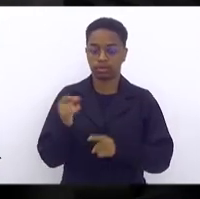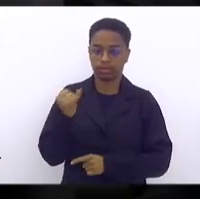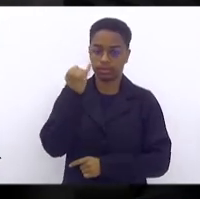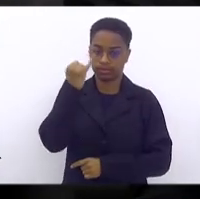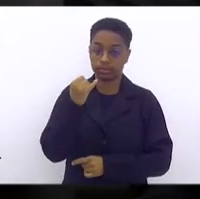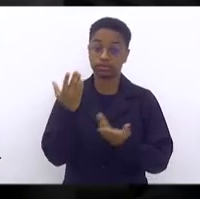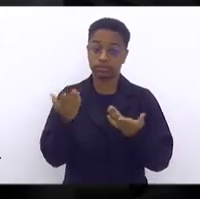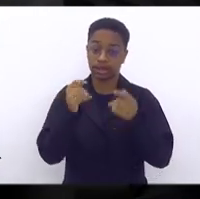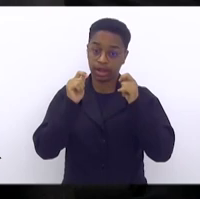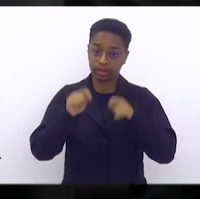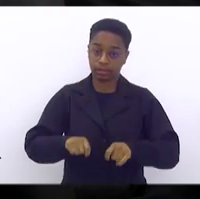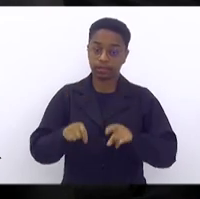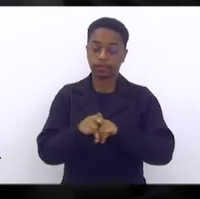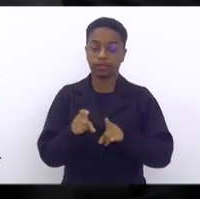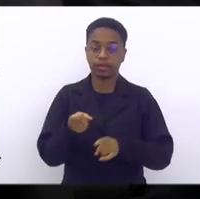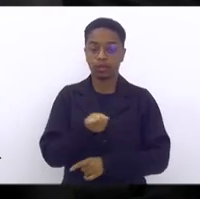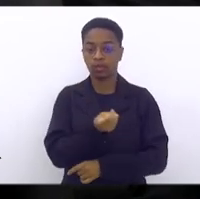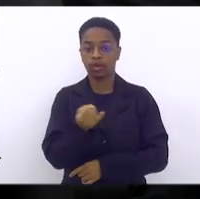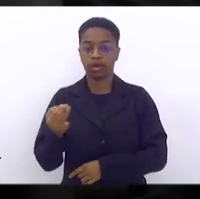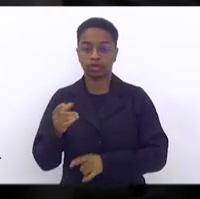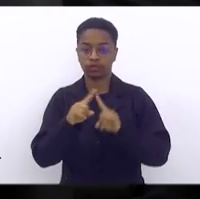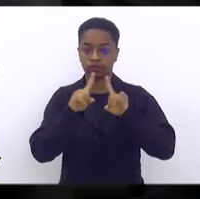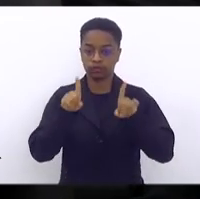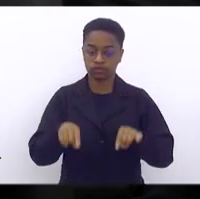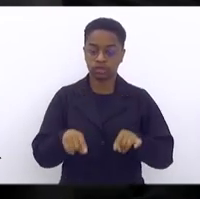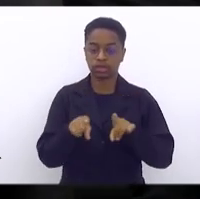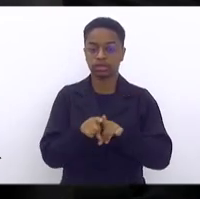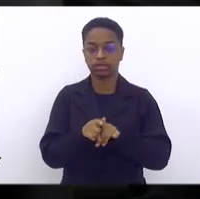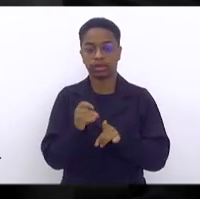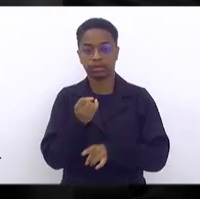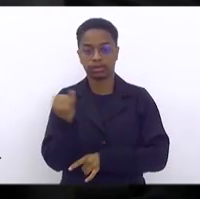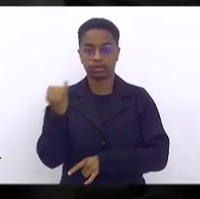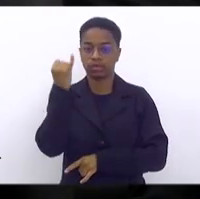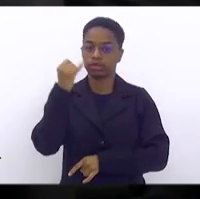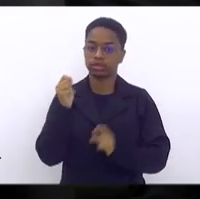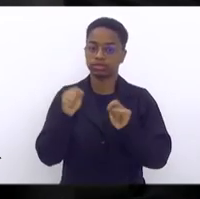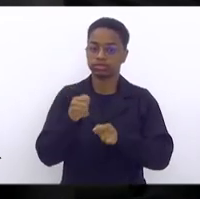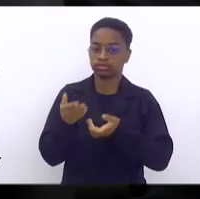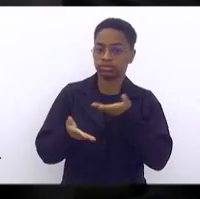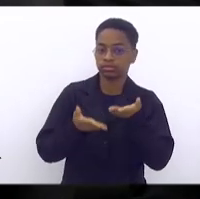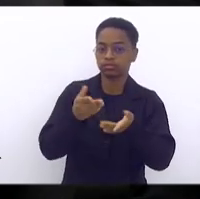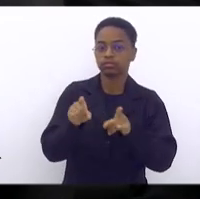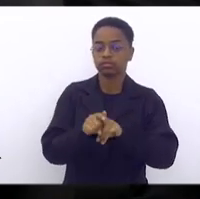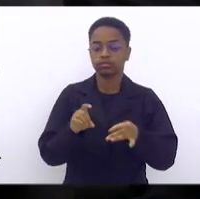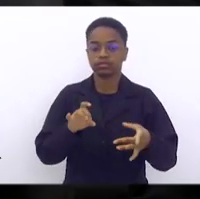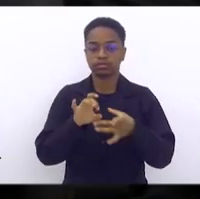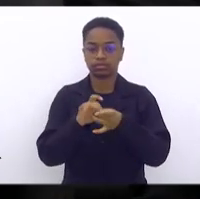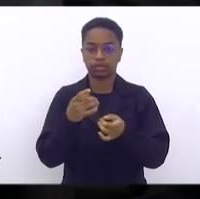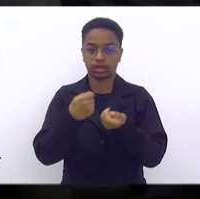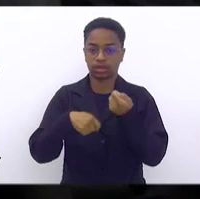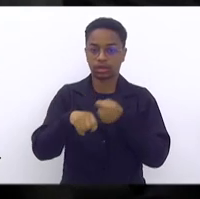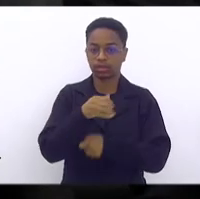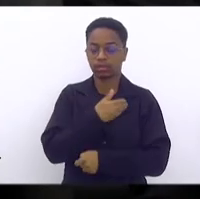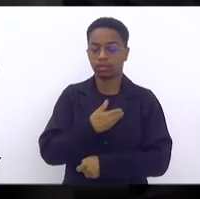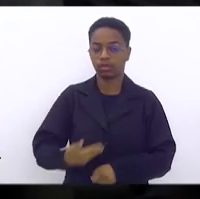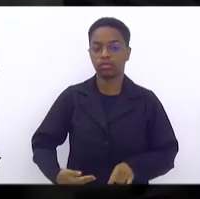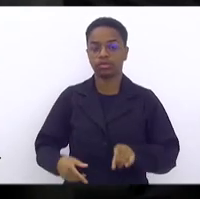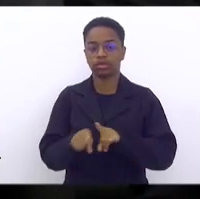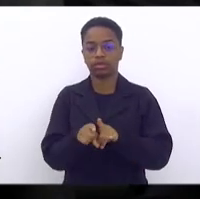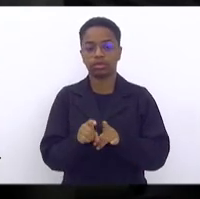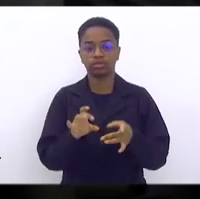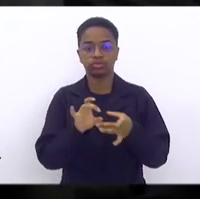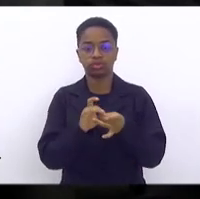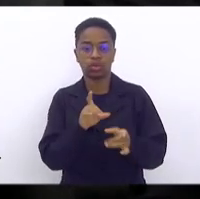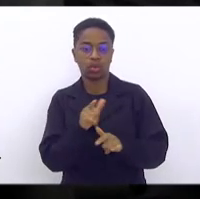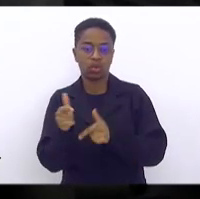capacitação, quantidade também de servidores é importante, né, para esse atendimento, parcerias da administração pública com outras instituições, como eu